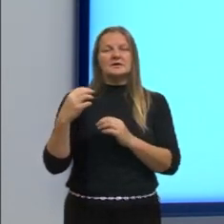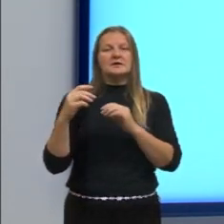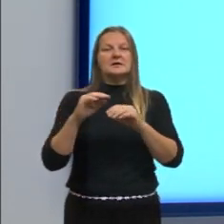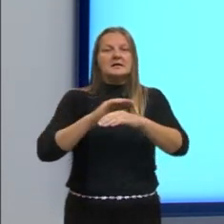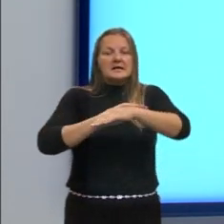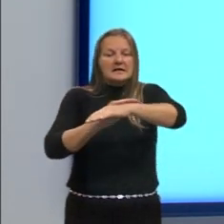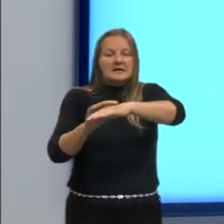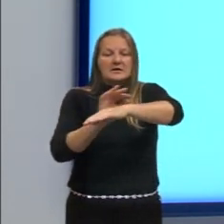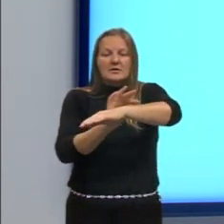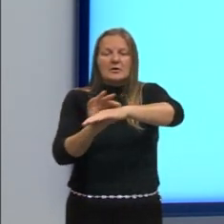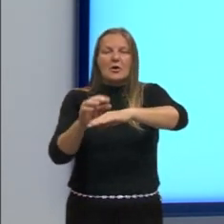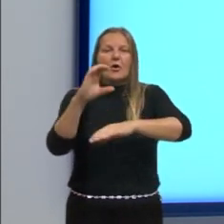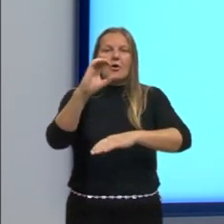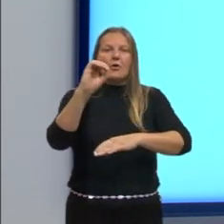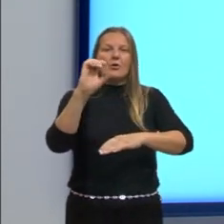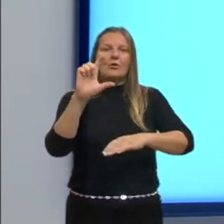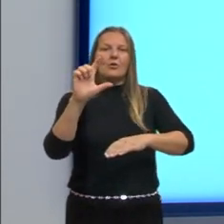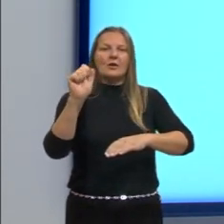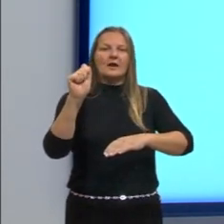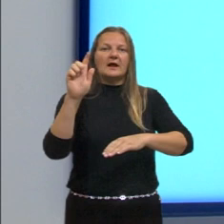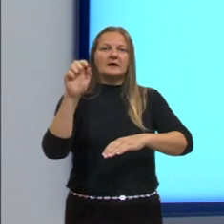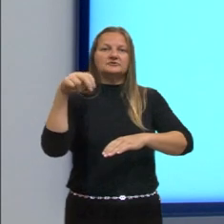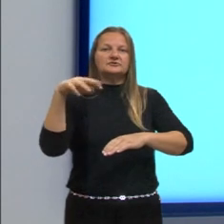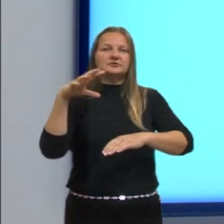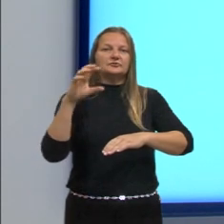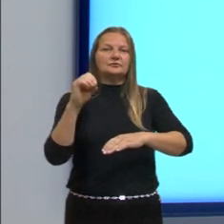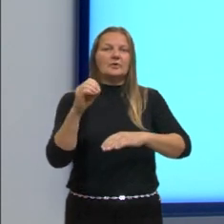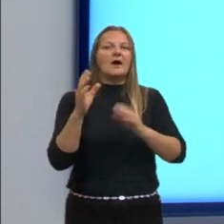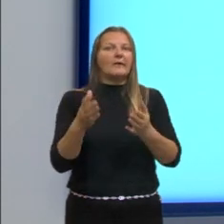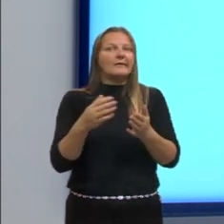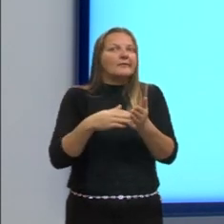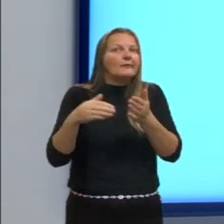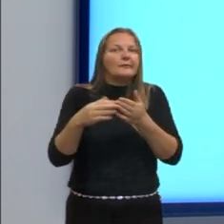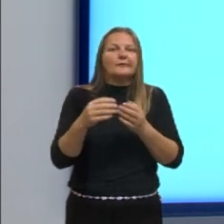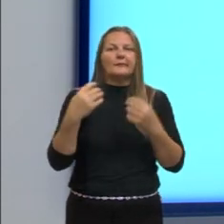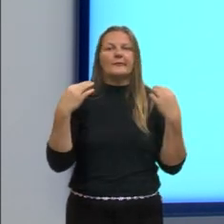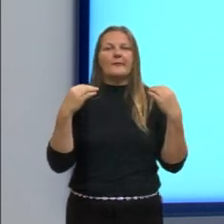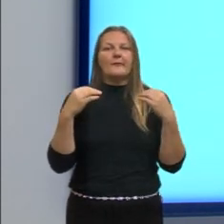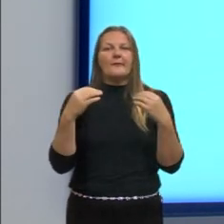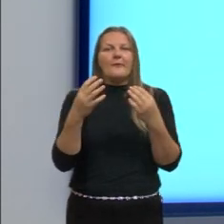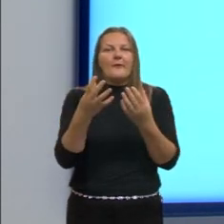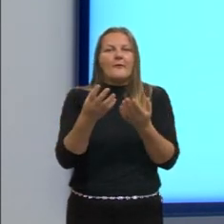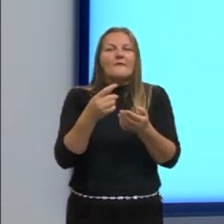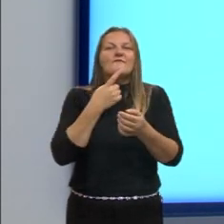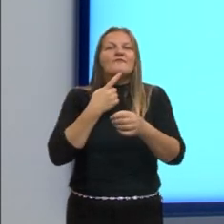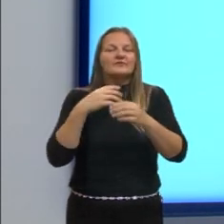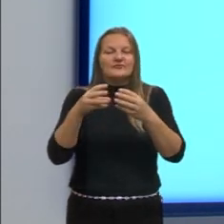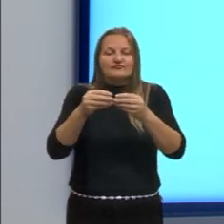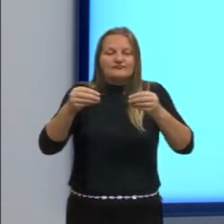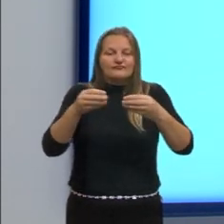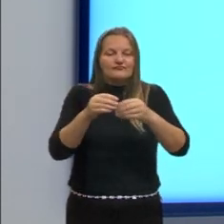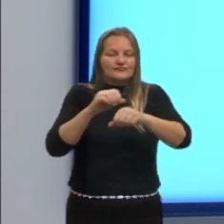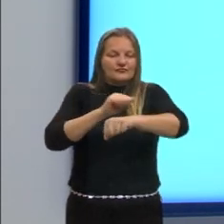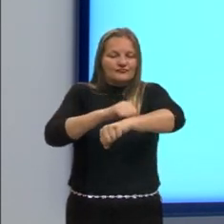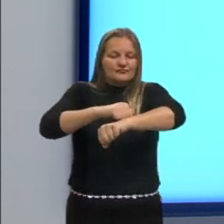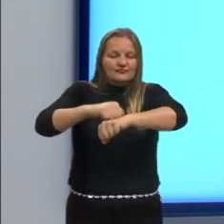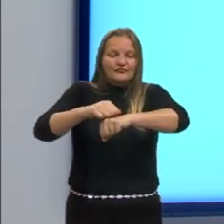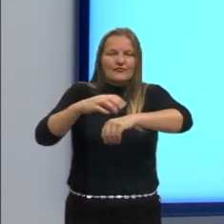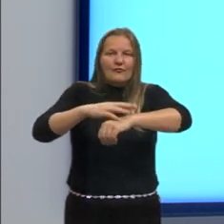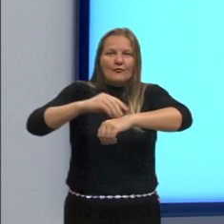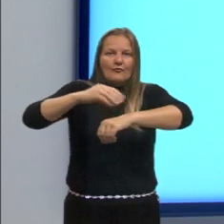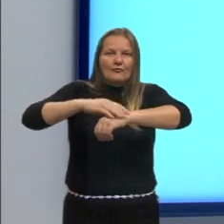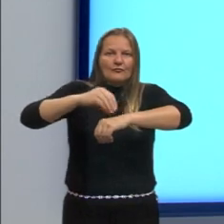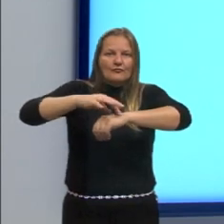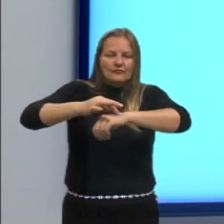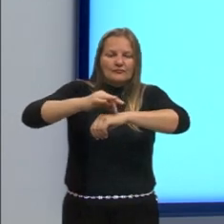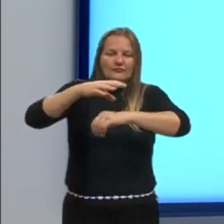enfim que é o colágeno né que agora todo mundo quer fontes de colágeno para ficar com a pele bem firma bem firme bem estruturada com